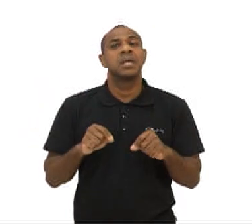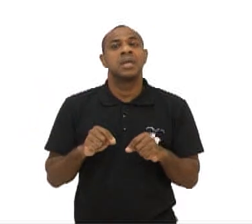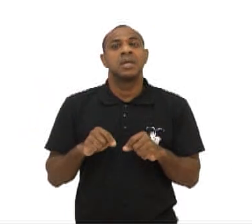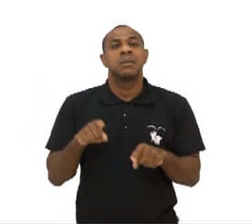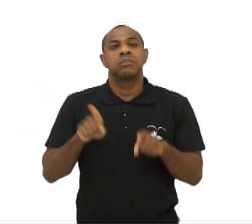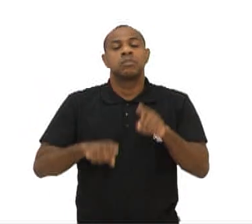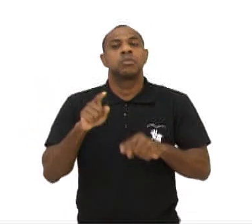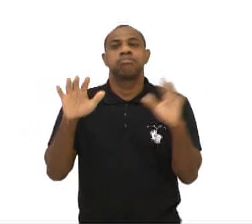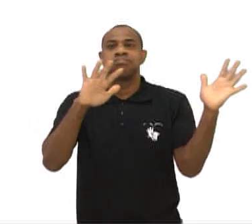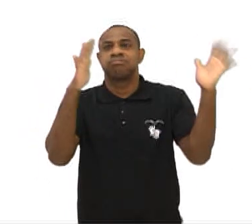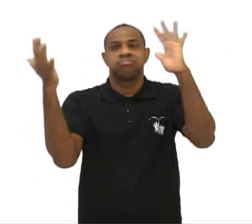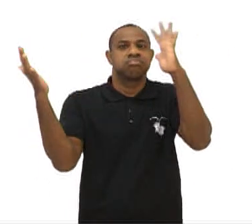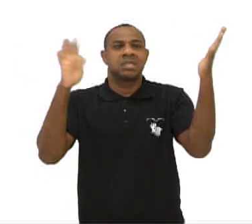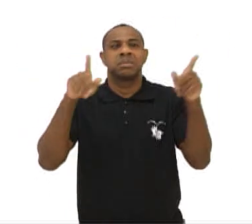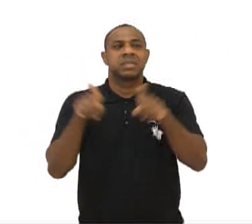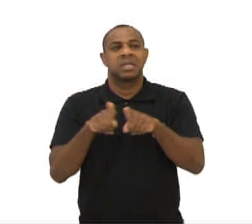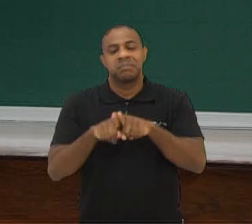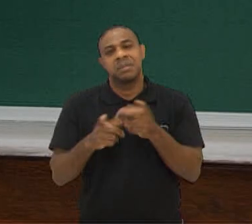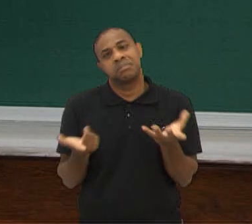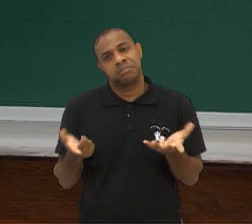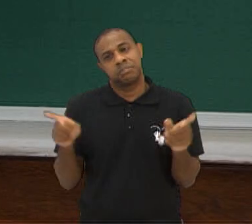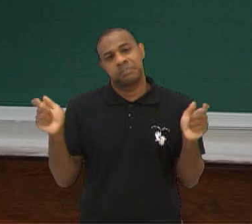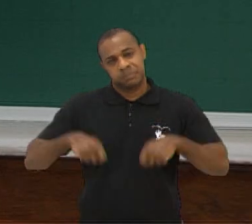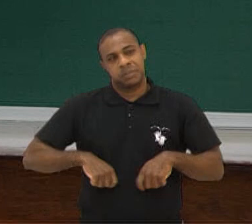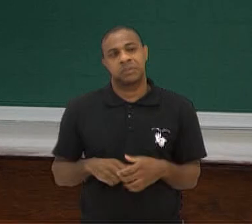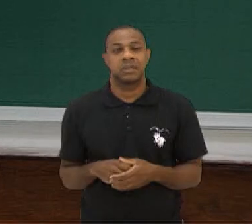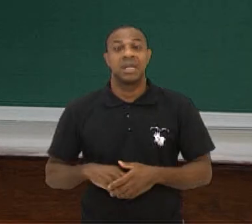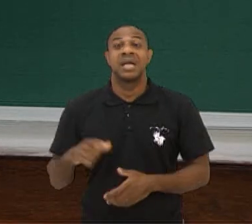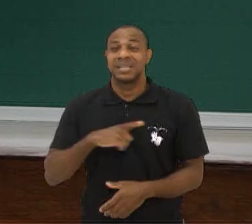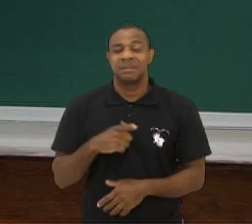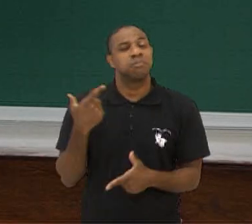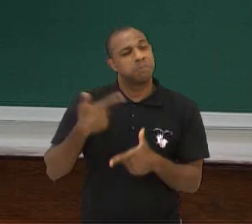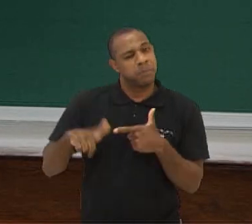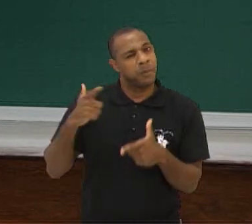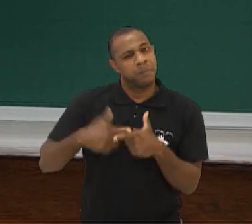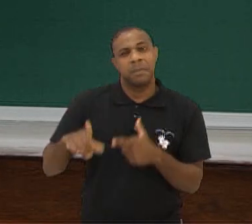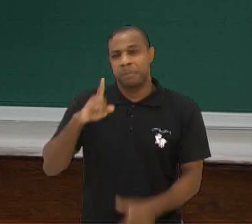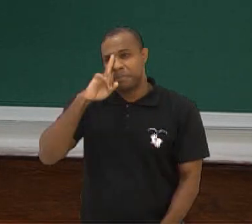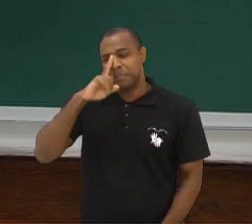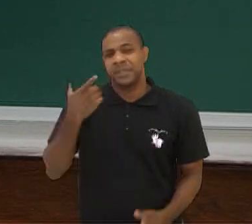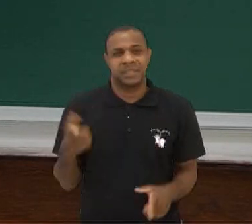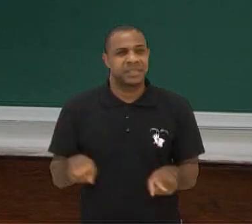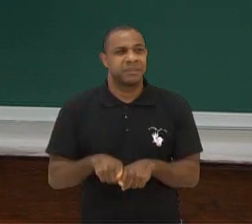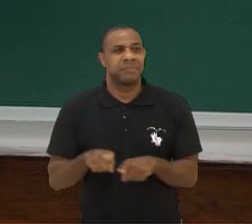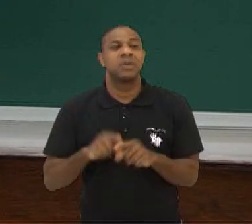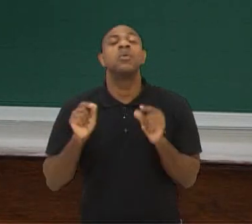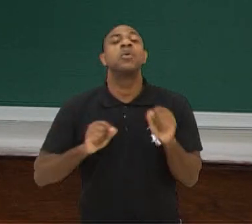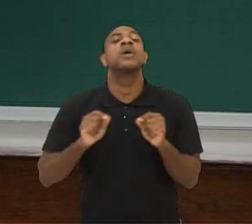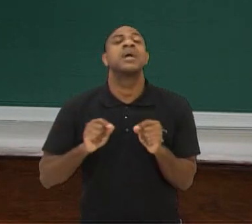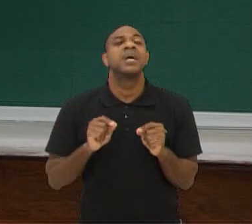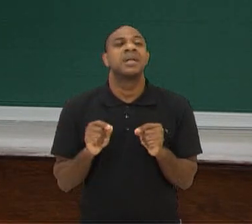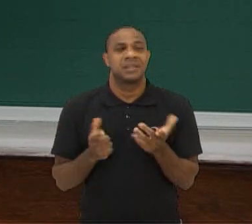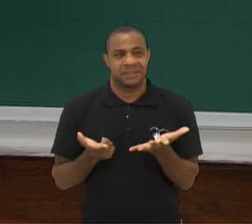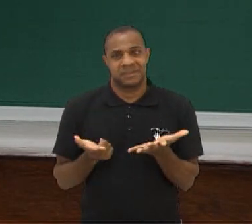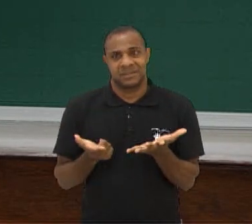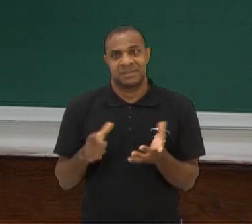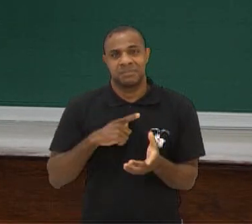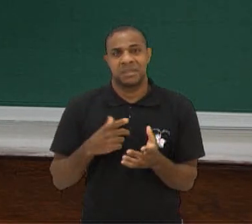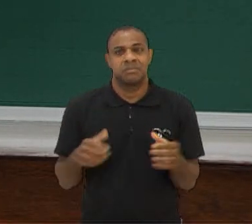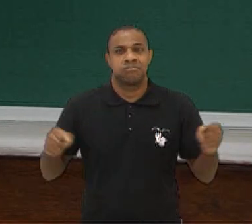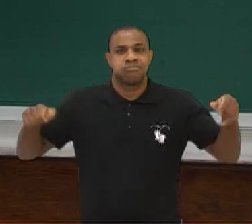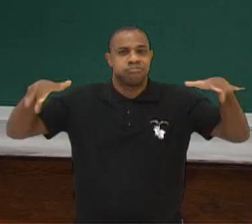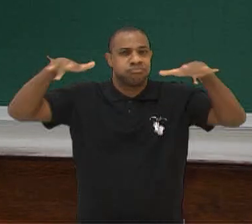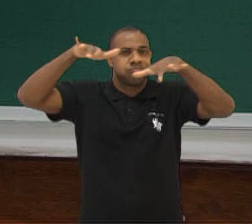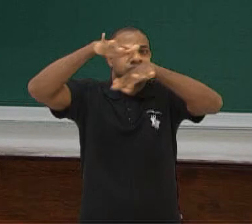em breve. Então, a gente tem uma situação aqui caótica com relação aos efeitos dos fenômenos atmosféricos